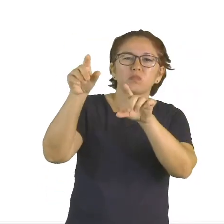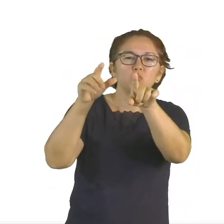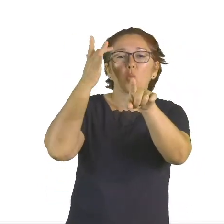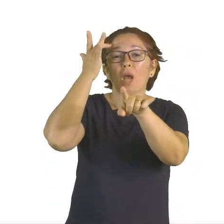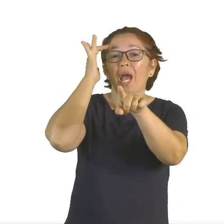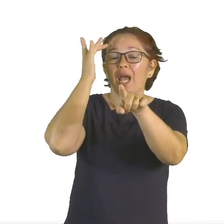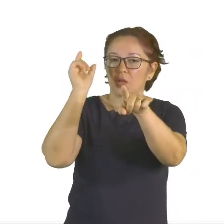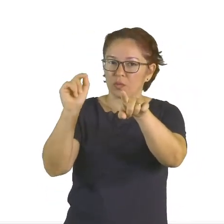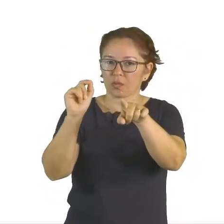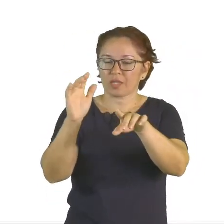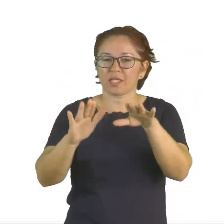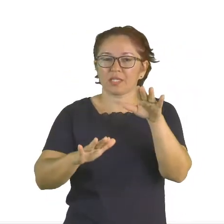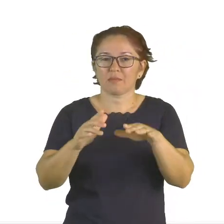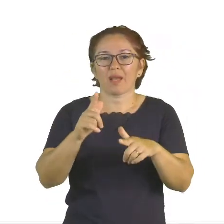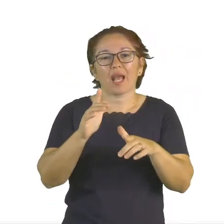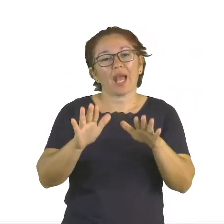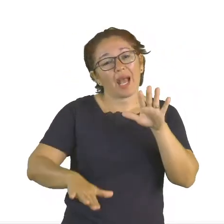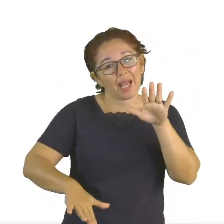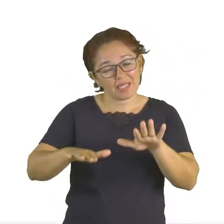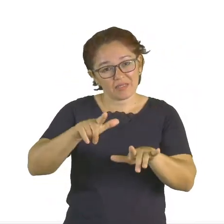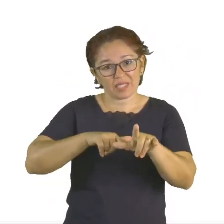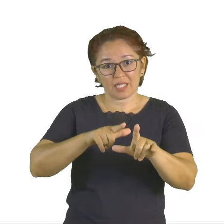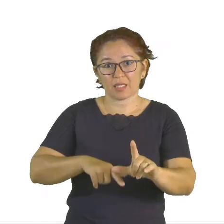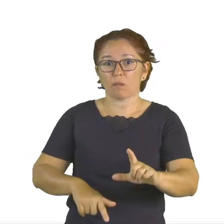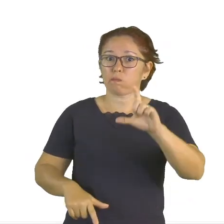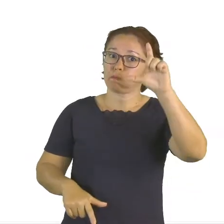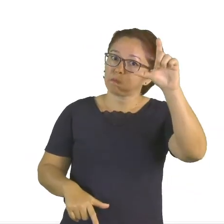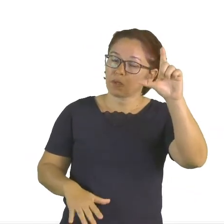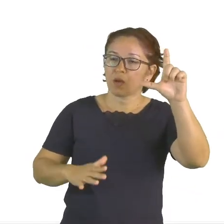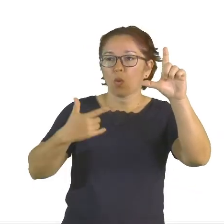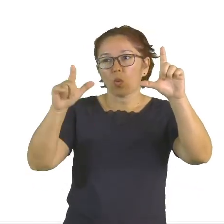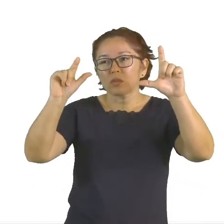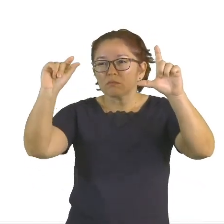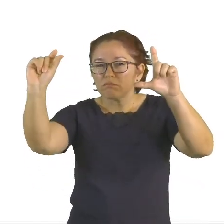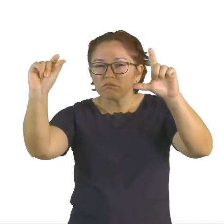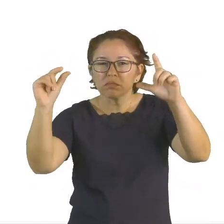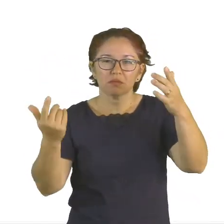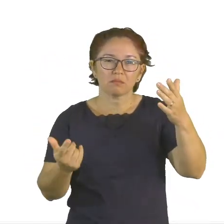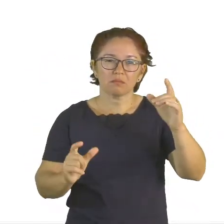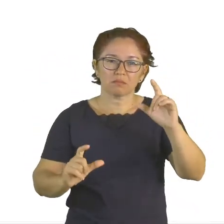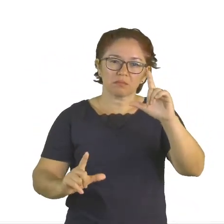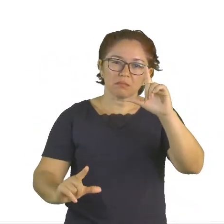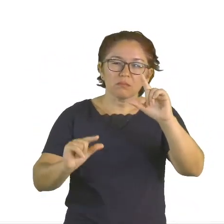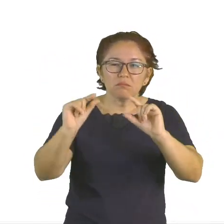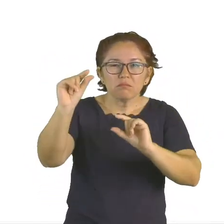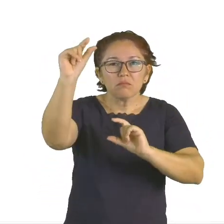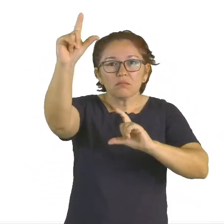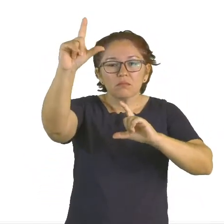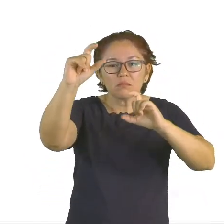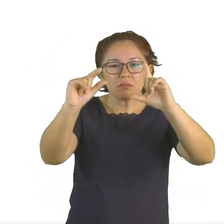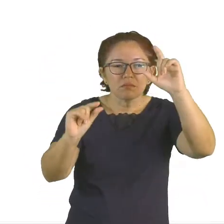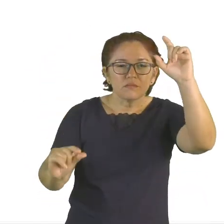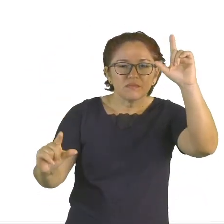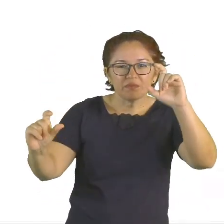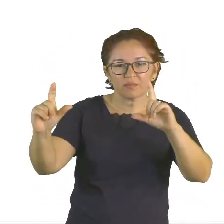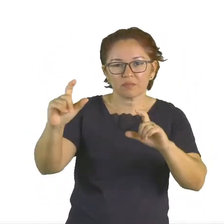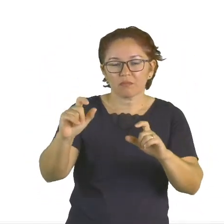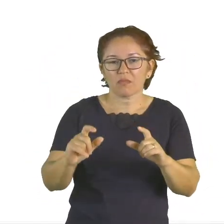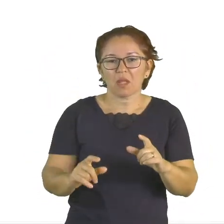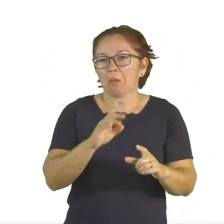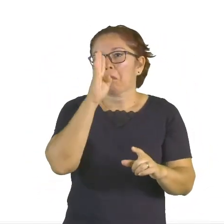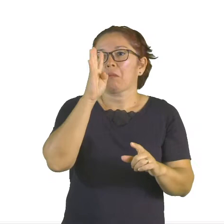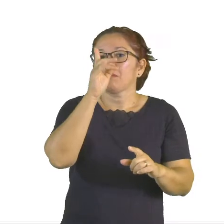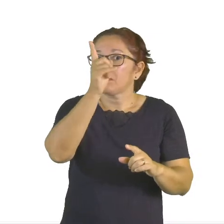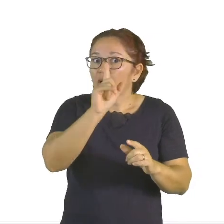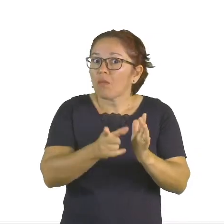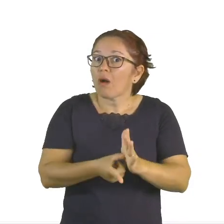tem letras maiores, letras menores, isso tudo é intencional, é pensado pelo poeta na hora que ele